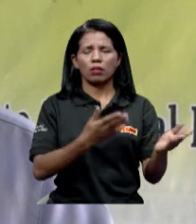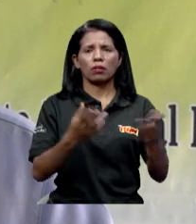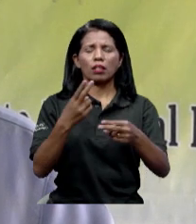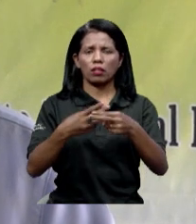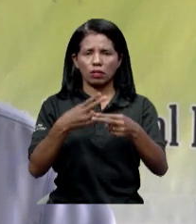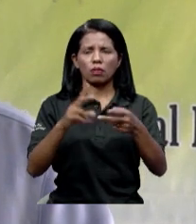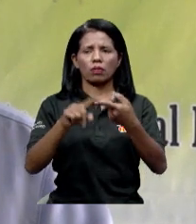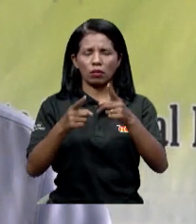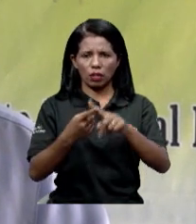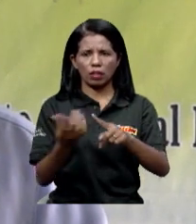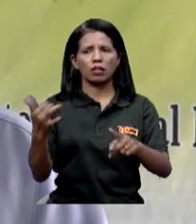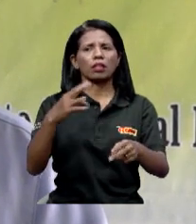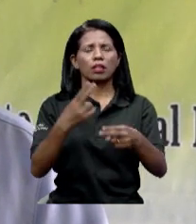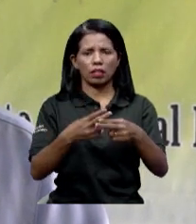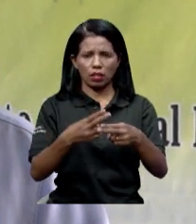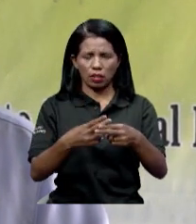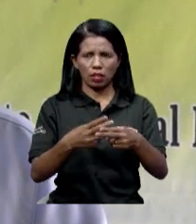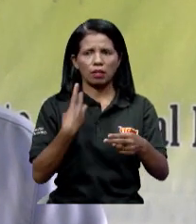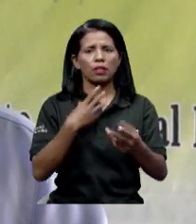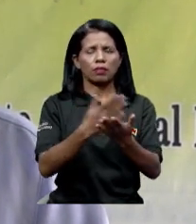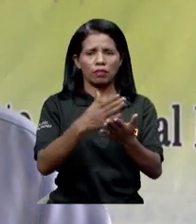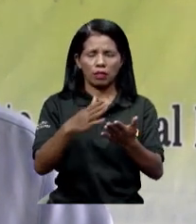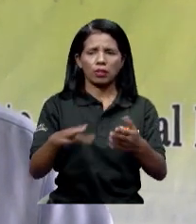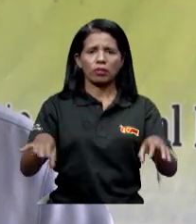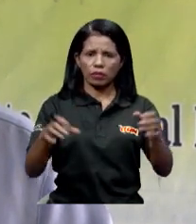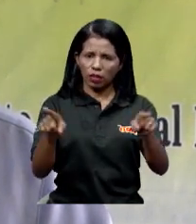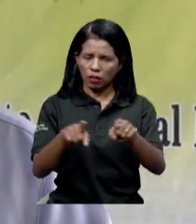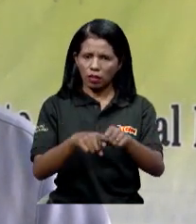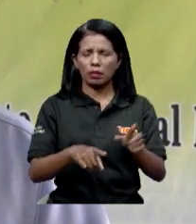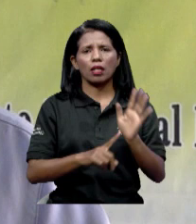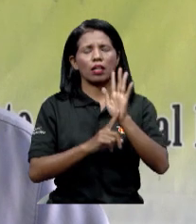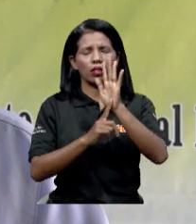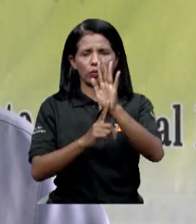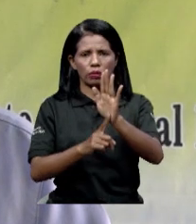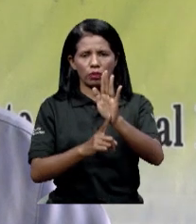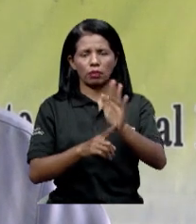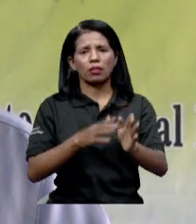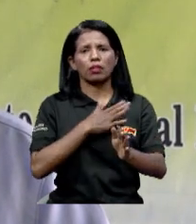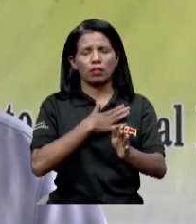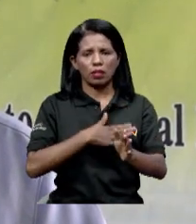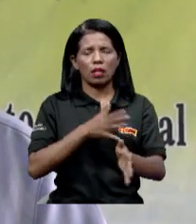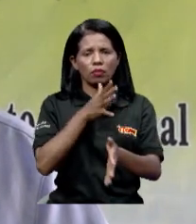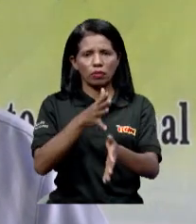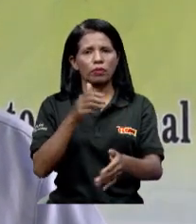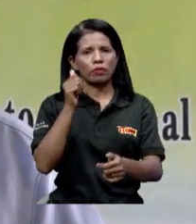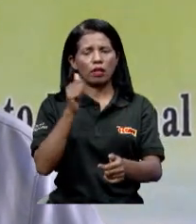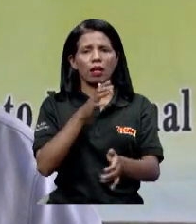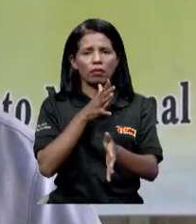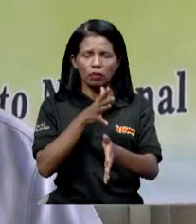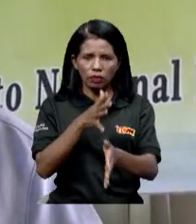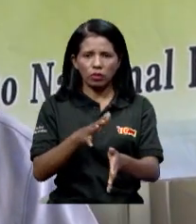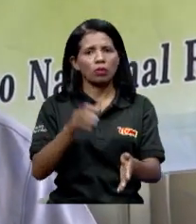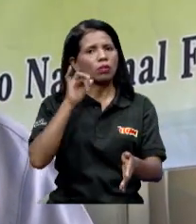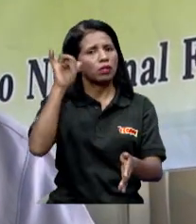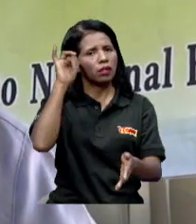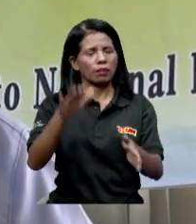não, não, certeza que não, partilha de Anessa, a minha não, não, não, condolências, não, não, não, não, não, não, não, família